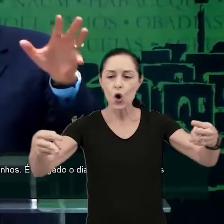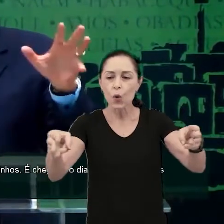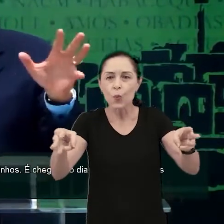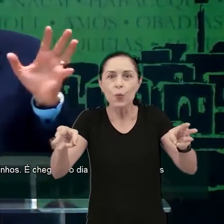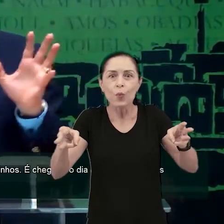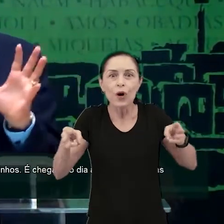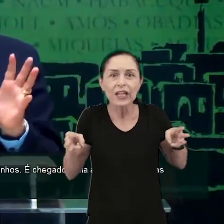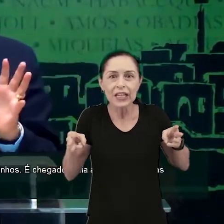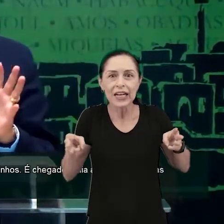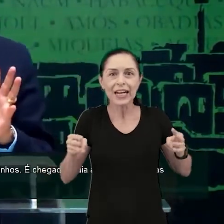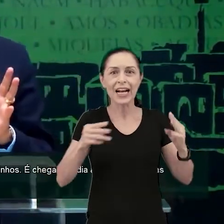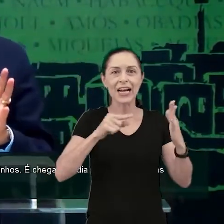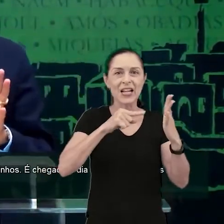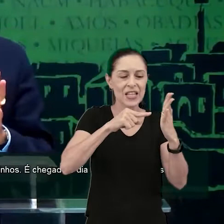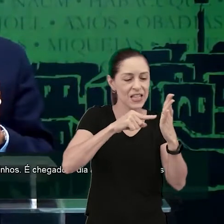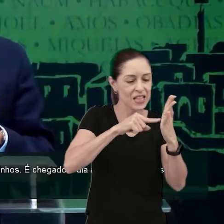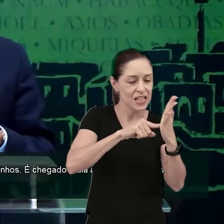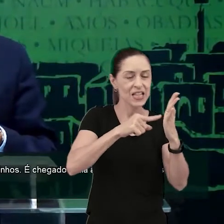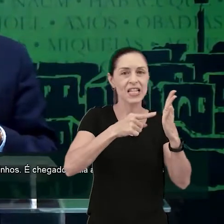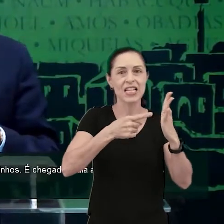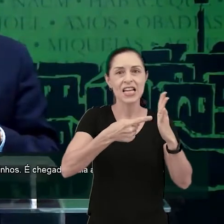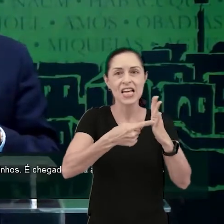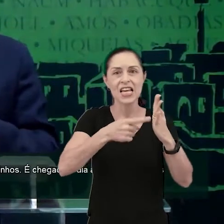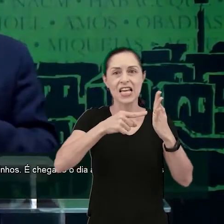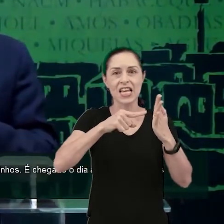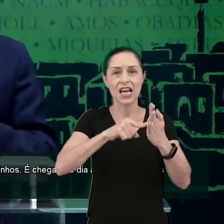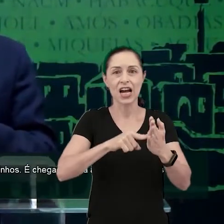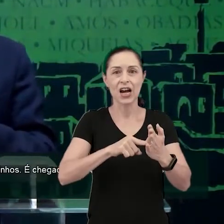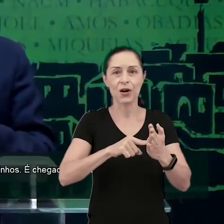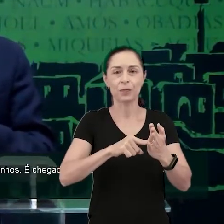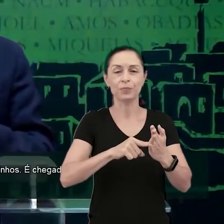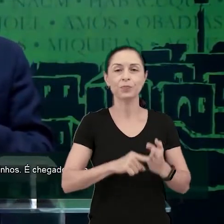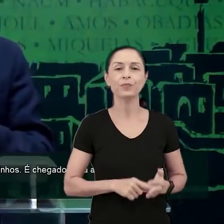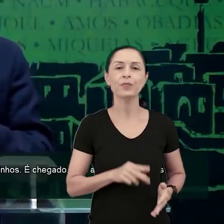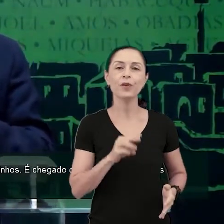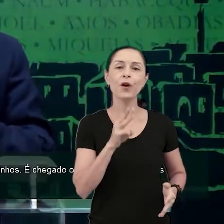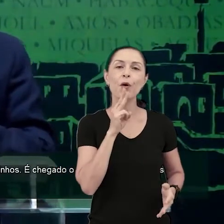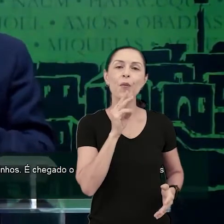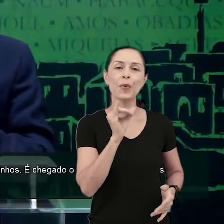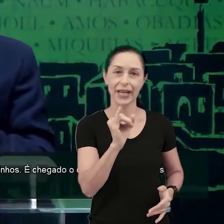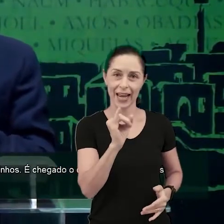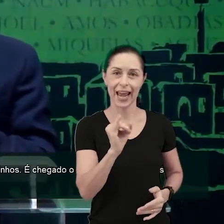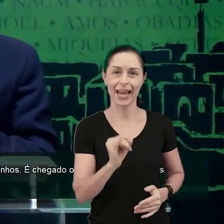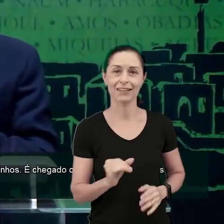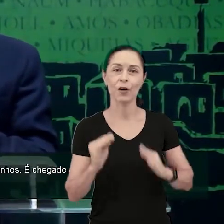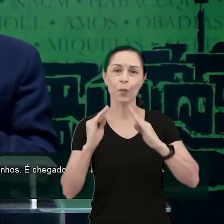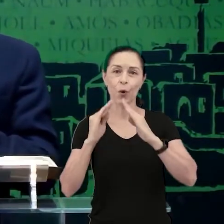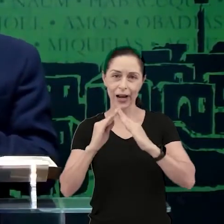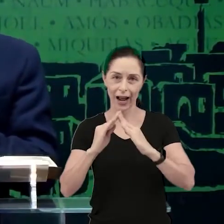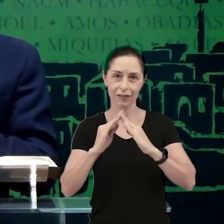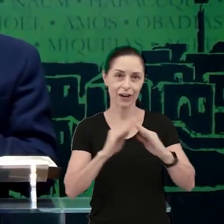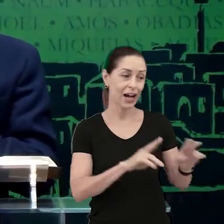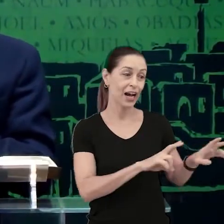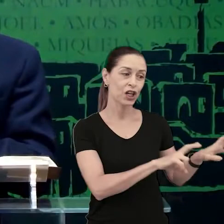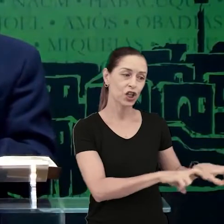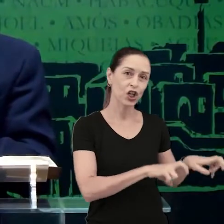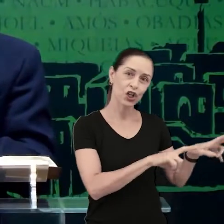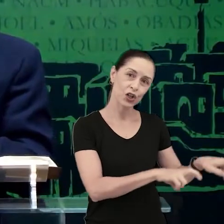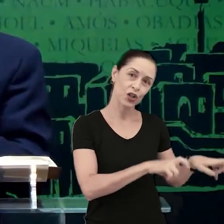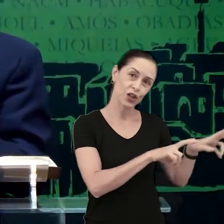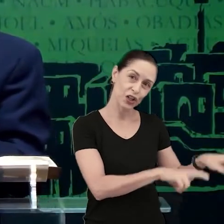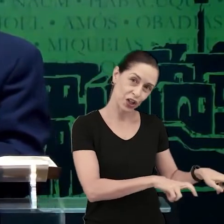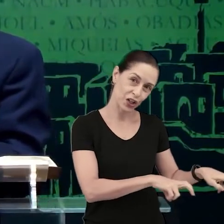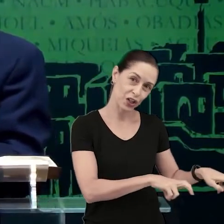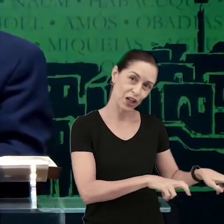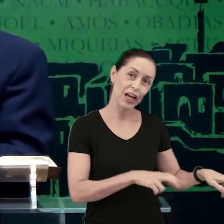Não poderia, para um profeta que é caboclo, que é da região rural, como ele era, numa cidadezinha pequena,